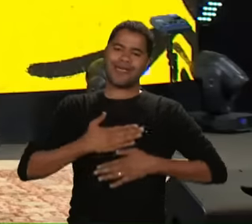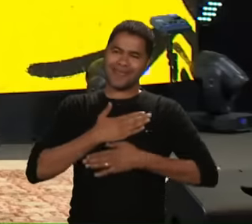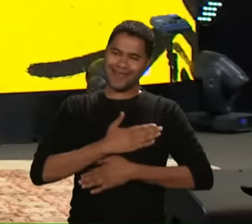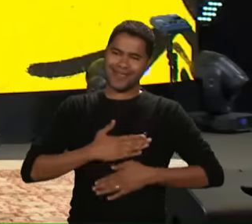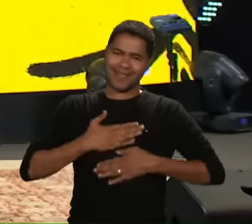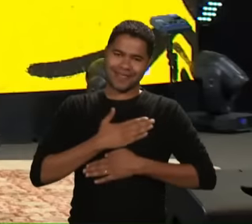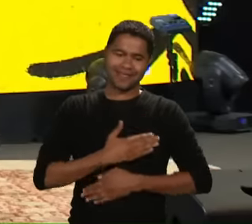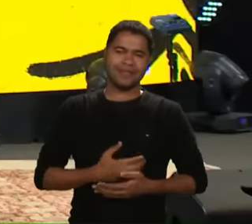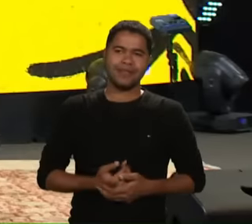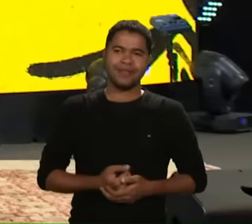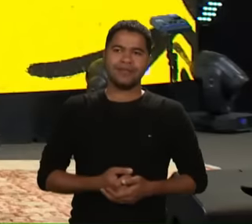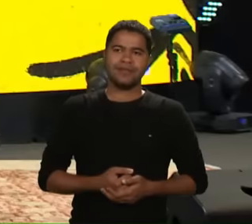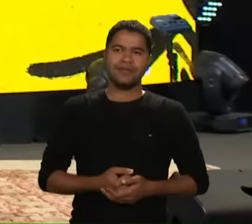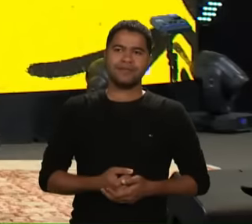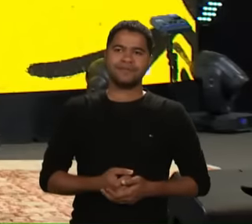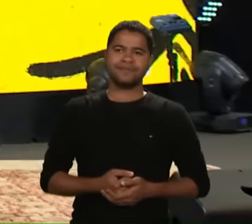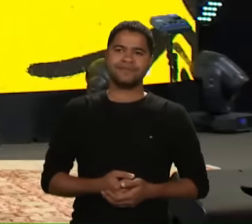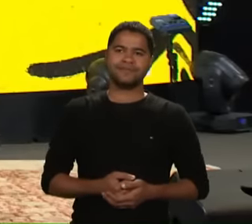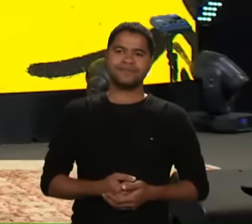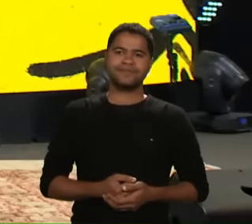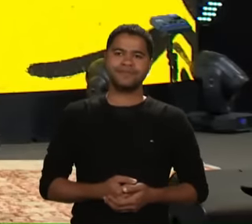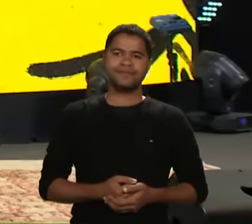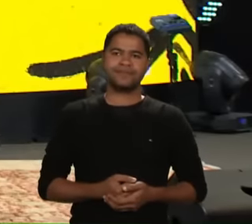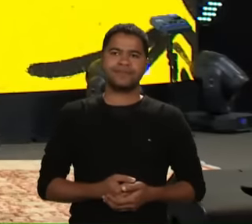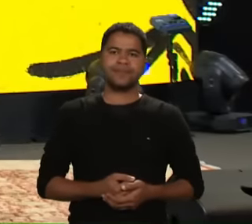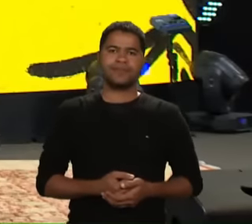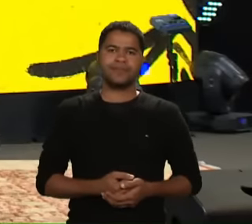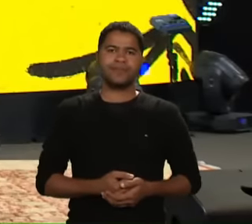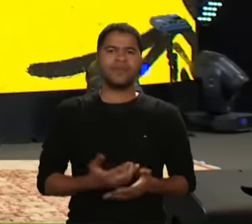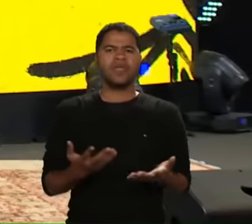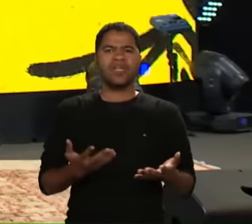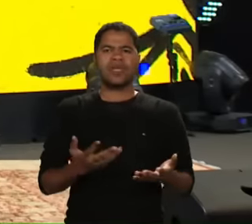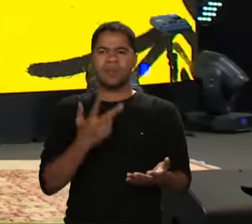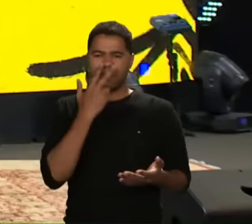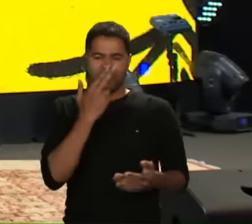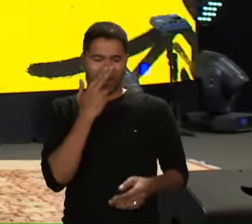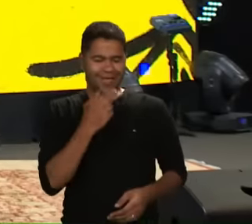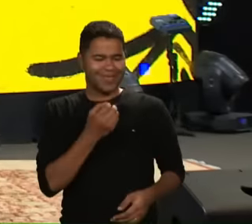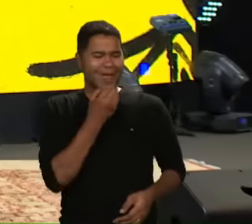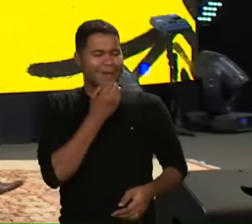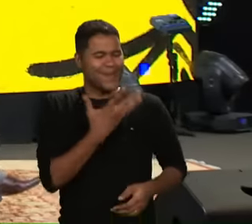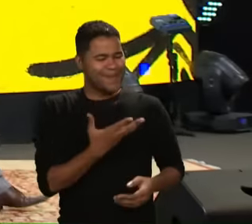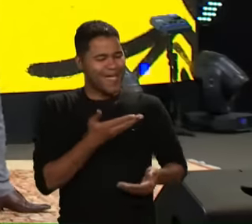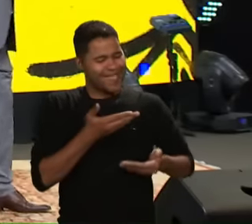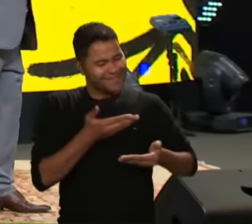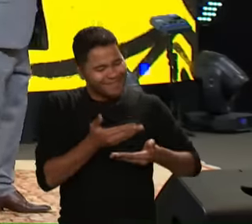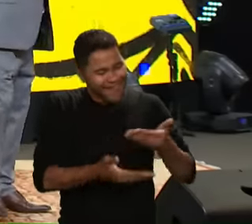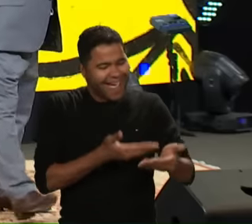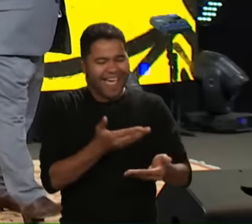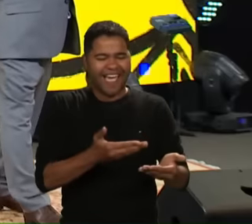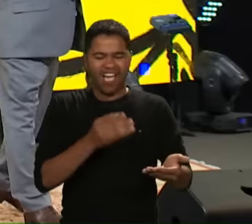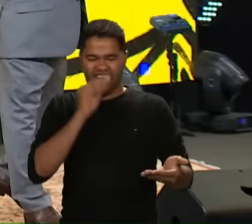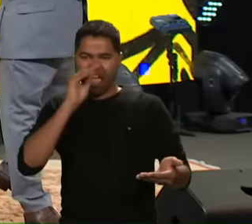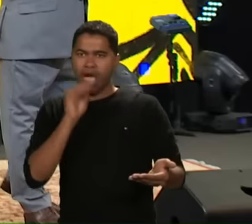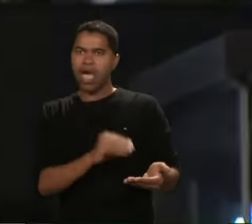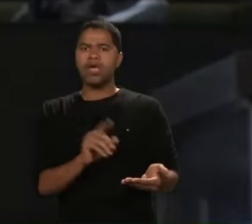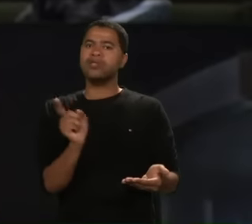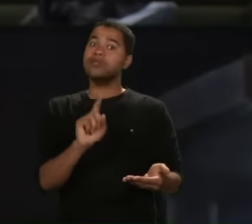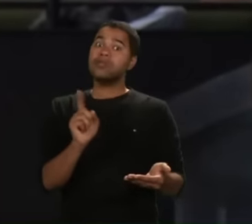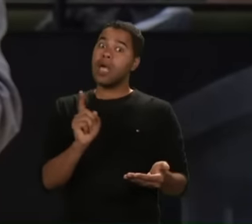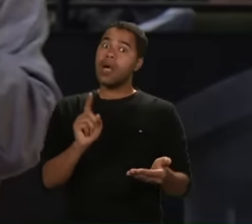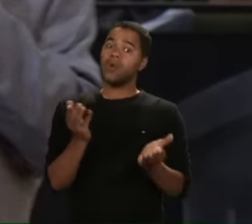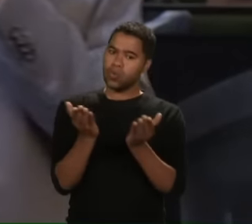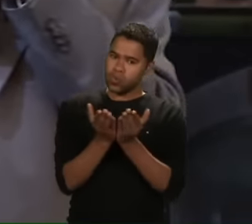Não negligencieis igualmente a prática do bem. Sabe, o crente em Jesus é aquela pessoa